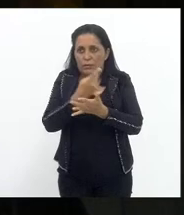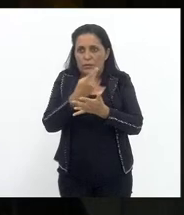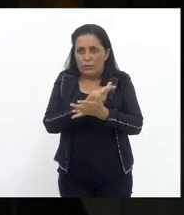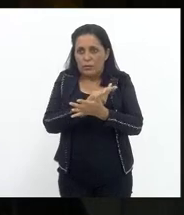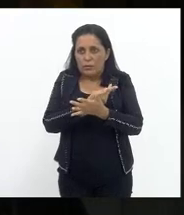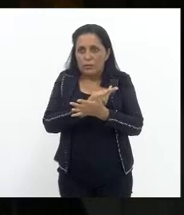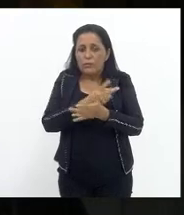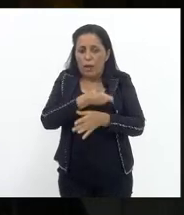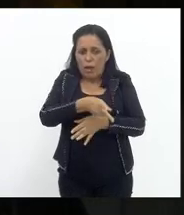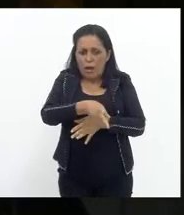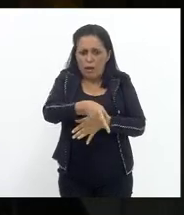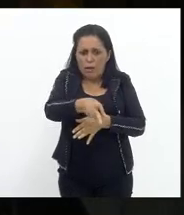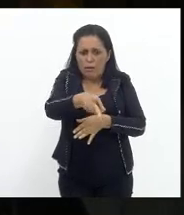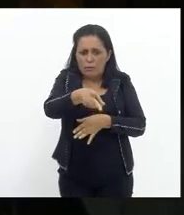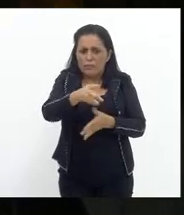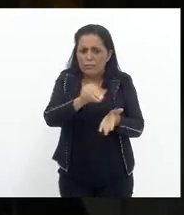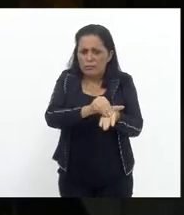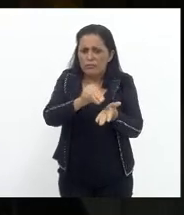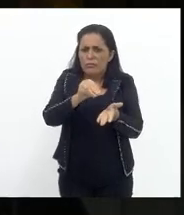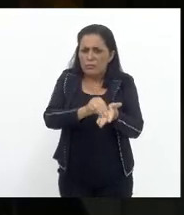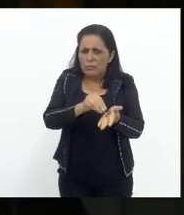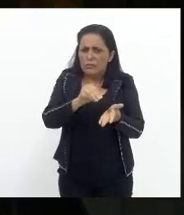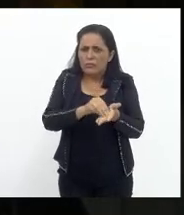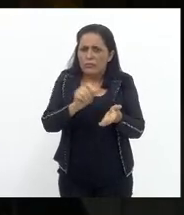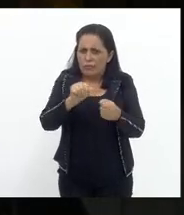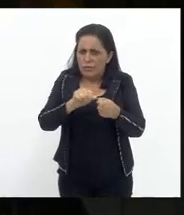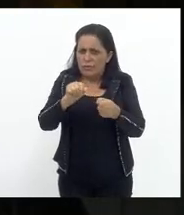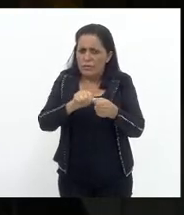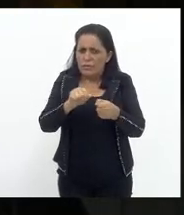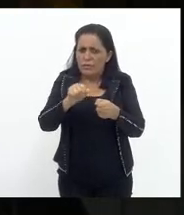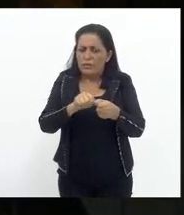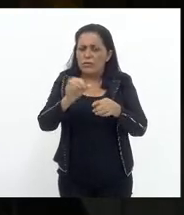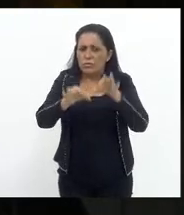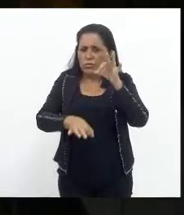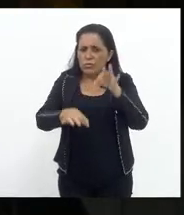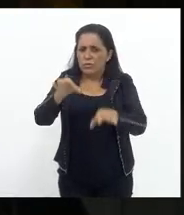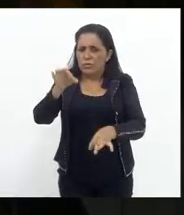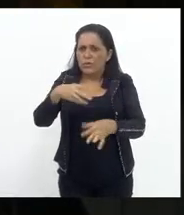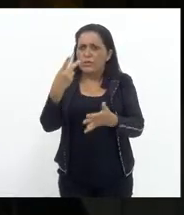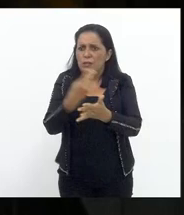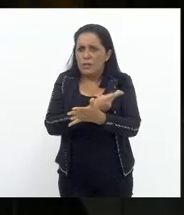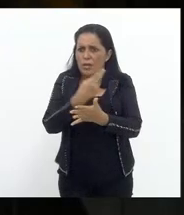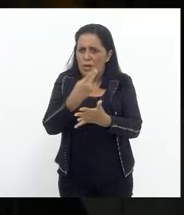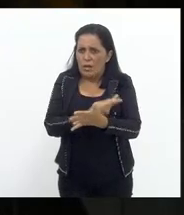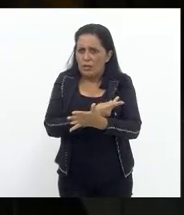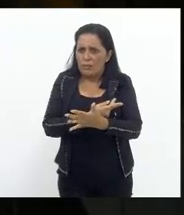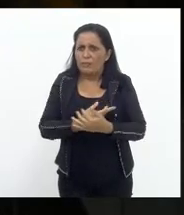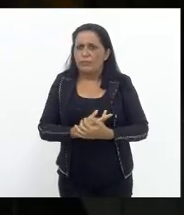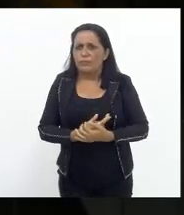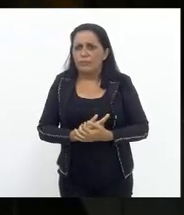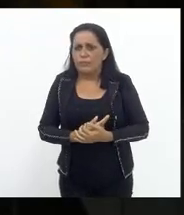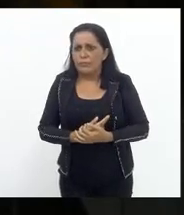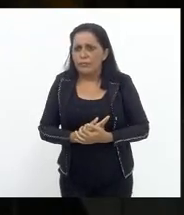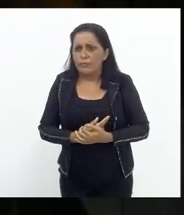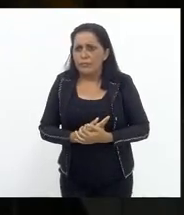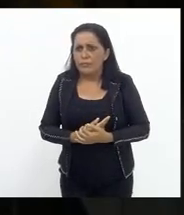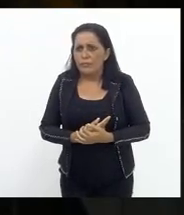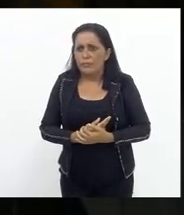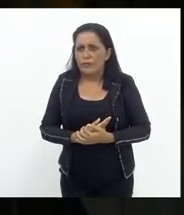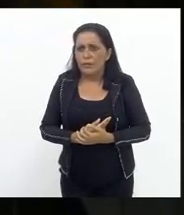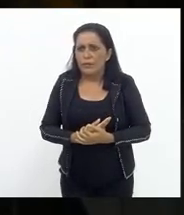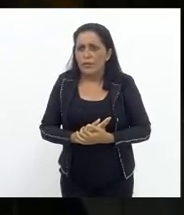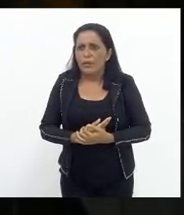se cometer injustiças. E injustiça não. Polícia Militar